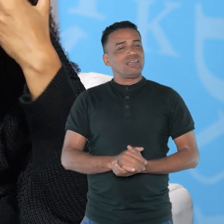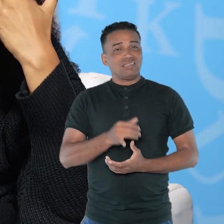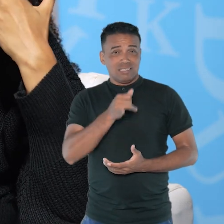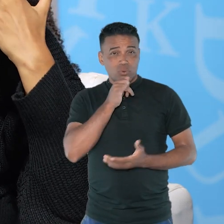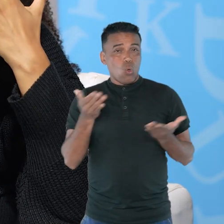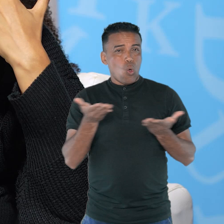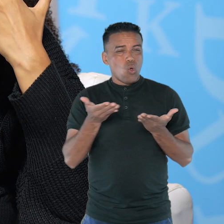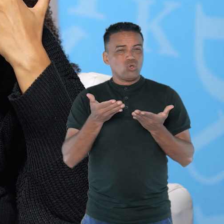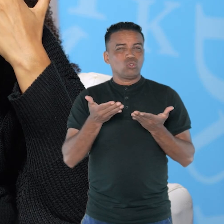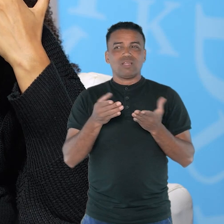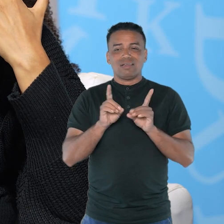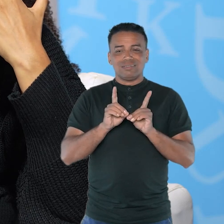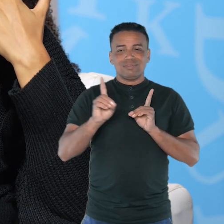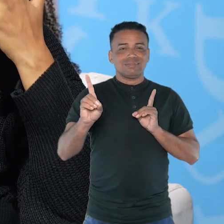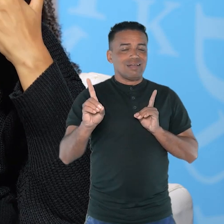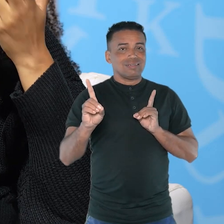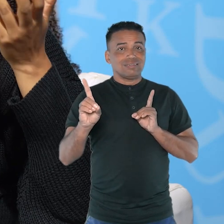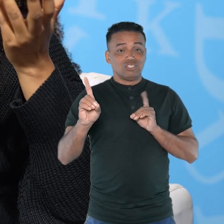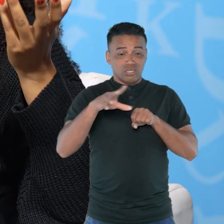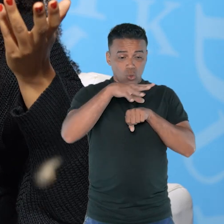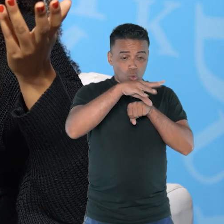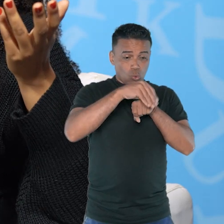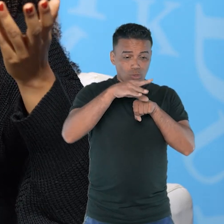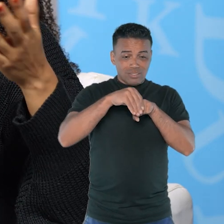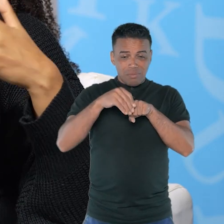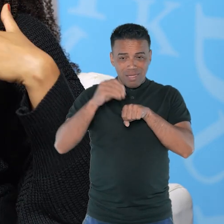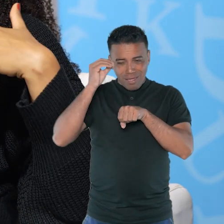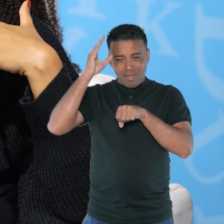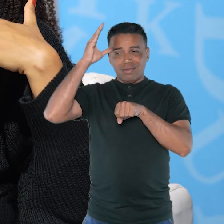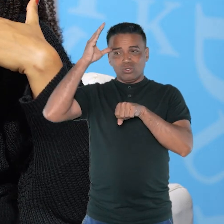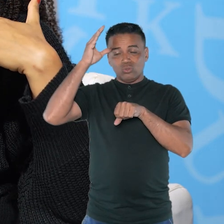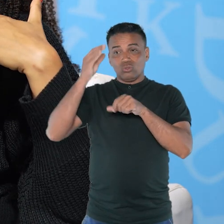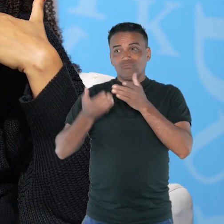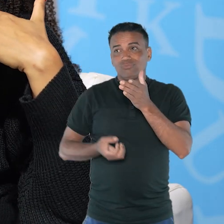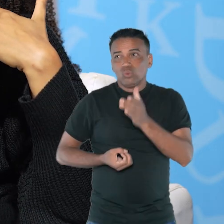distante a geração, o conhecimento fazer sentido, né?